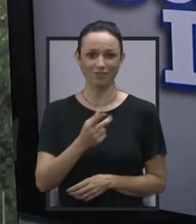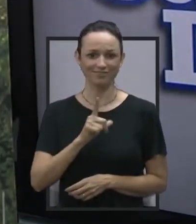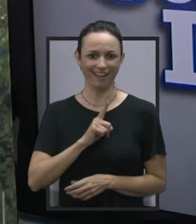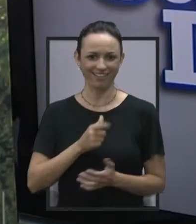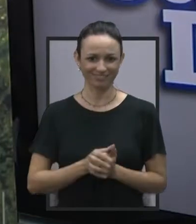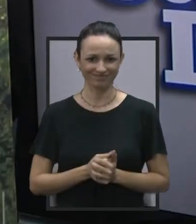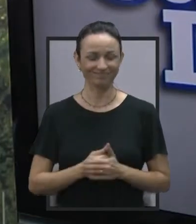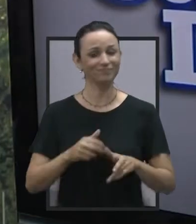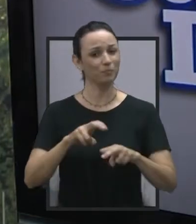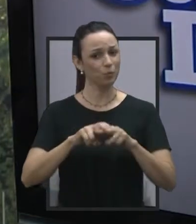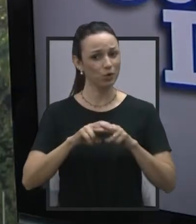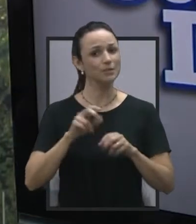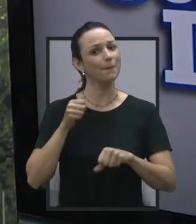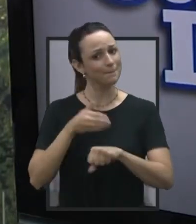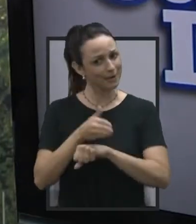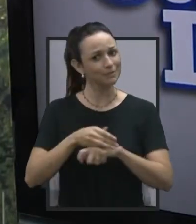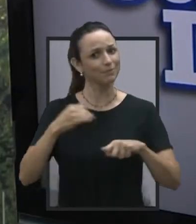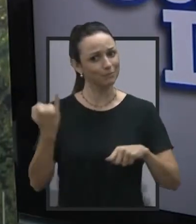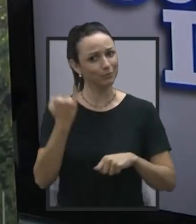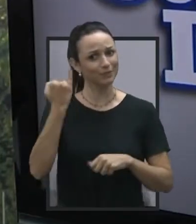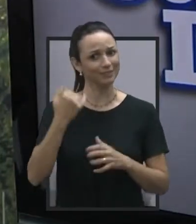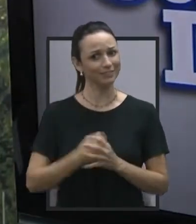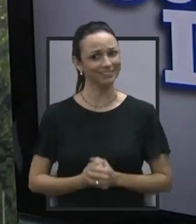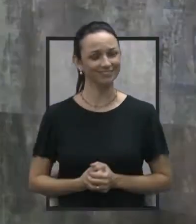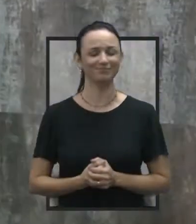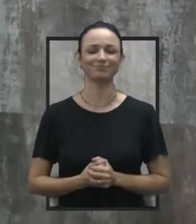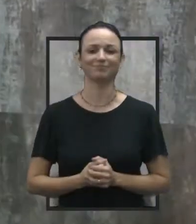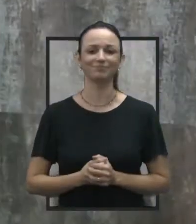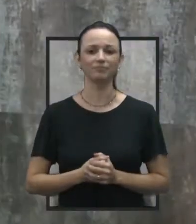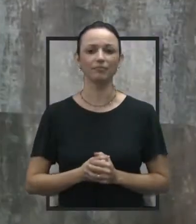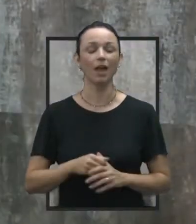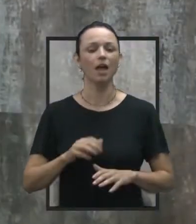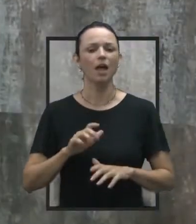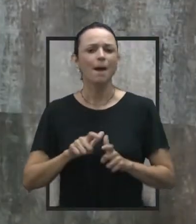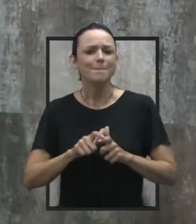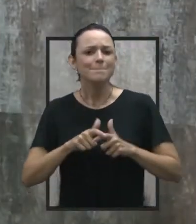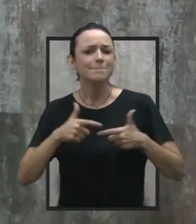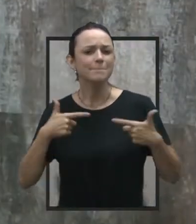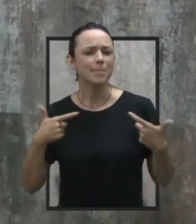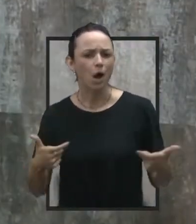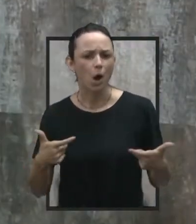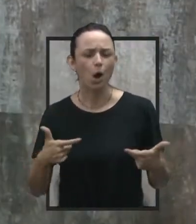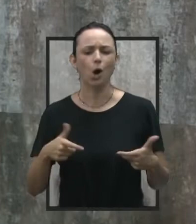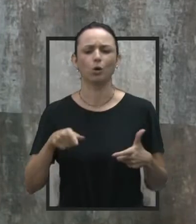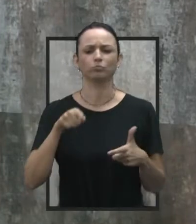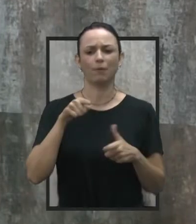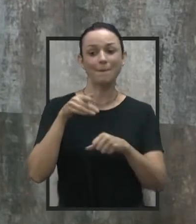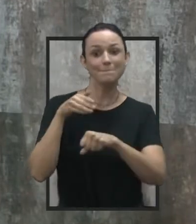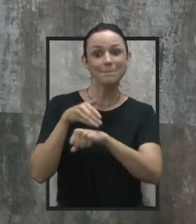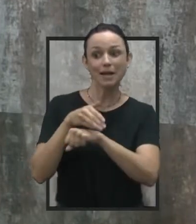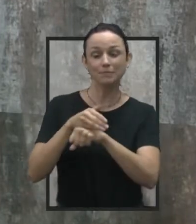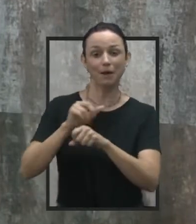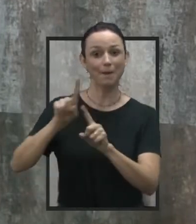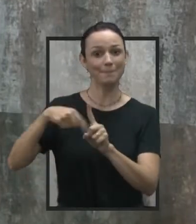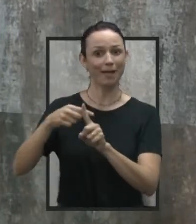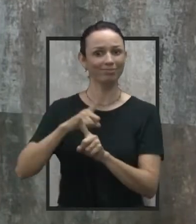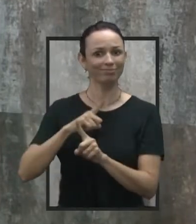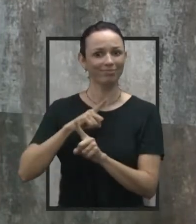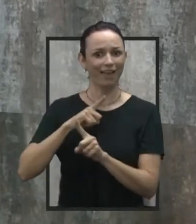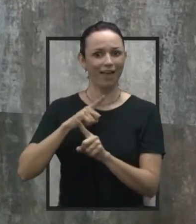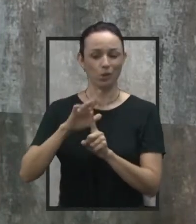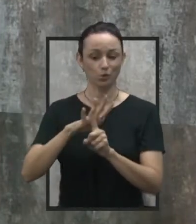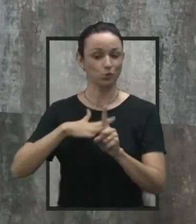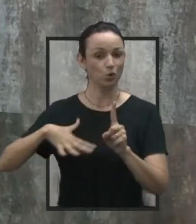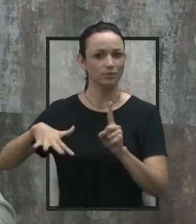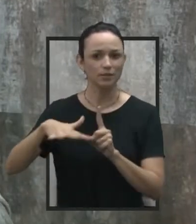ganha voz. Por isso, não deixe de participar. Quanto maior for a participação